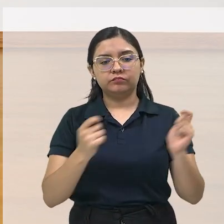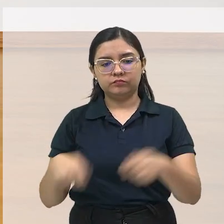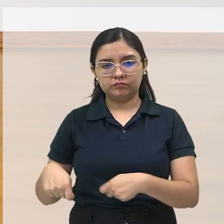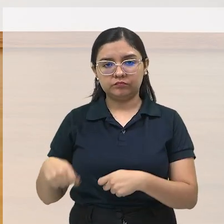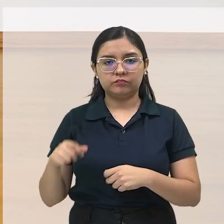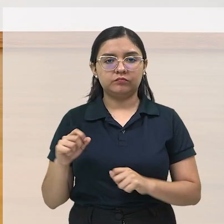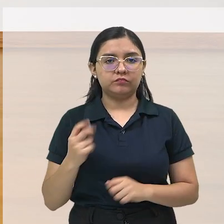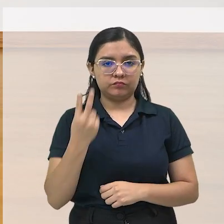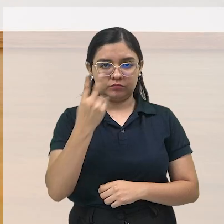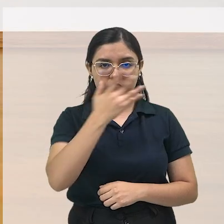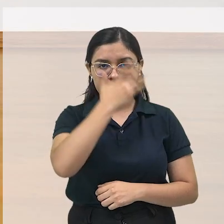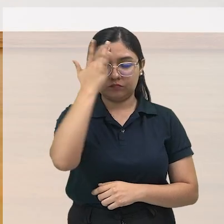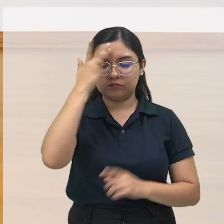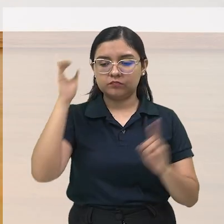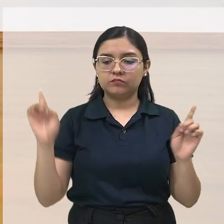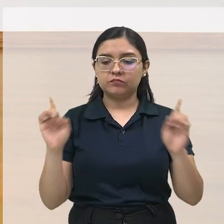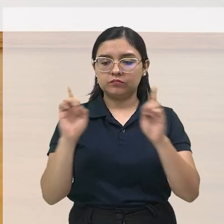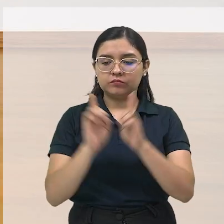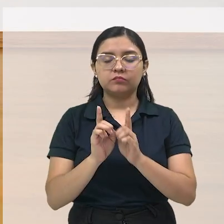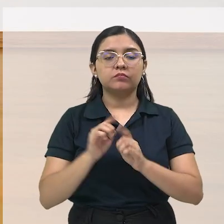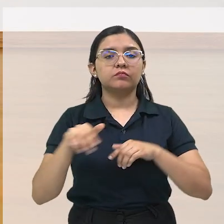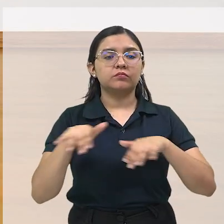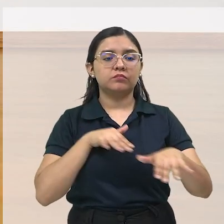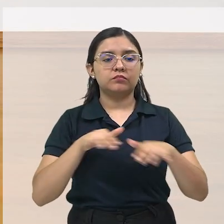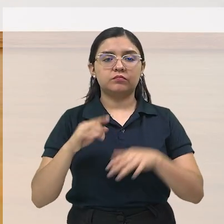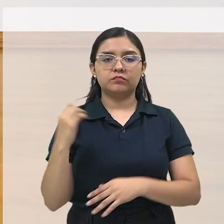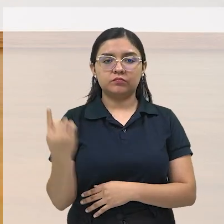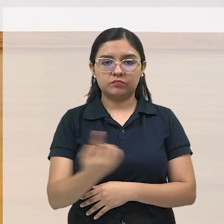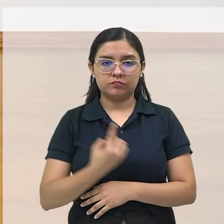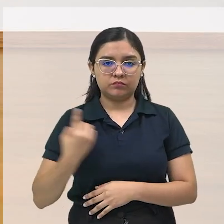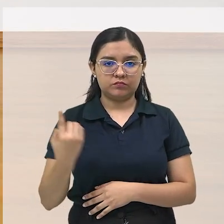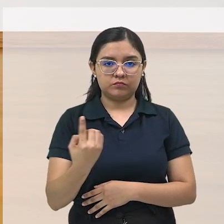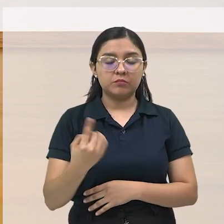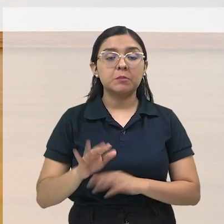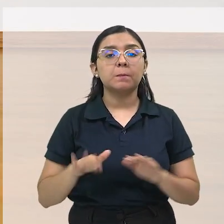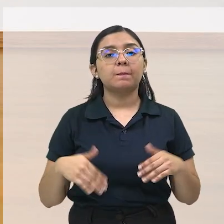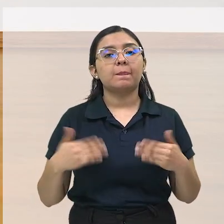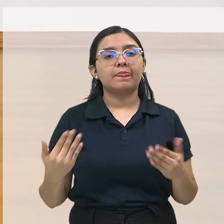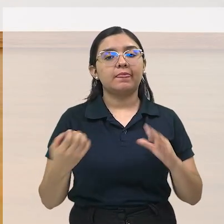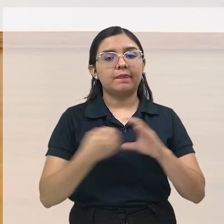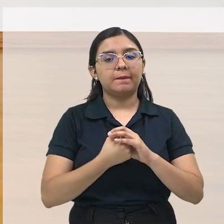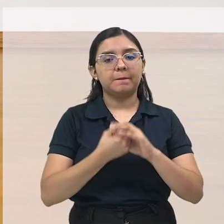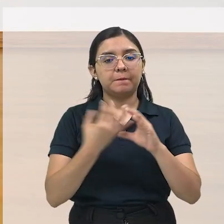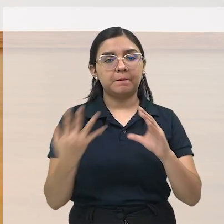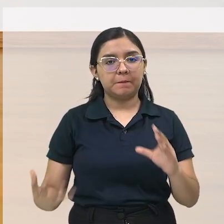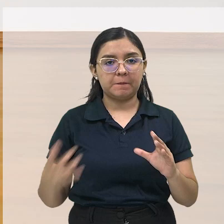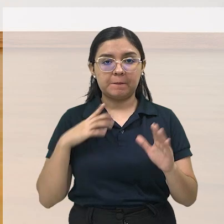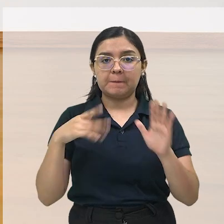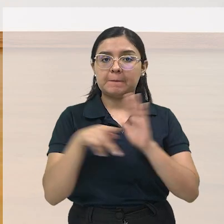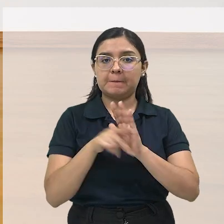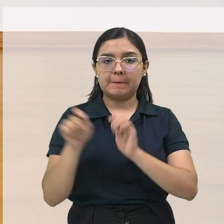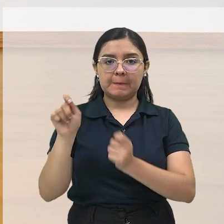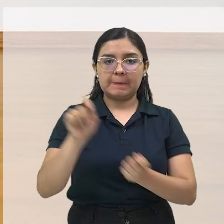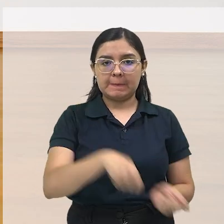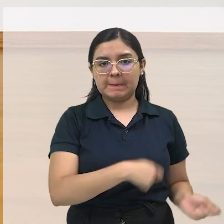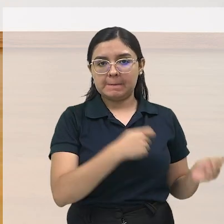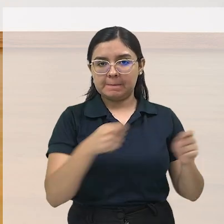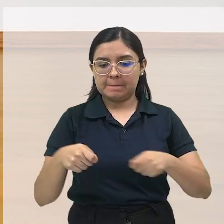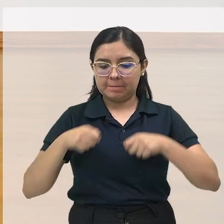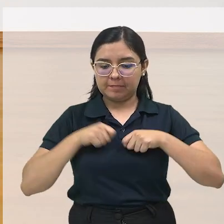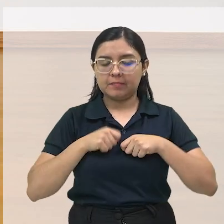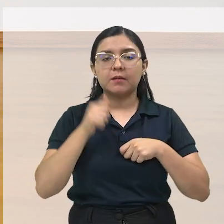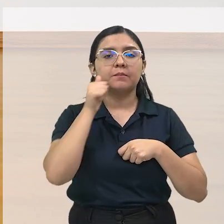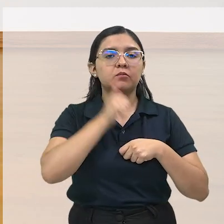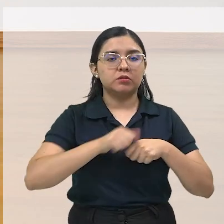em pares e marcada por movimentos giratórios. Então é uma característica do carimbó, né? As